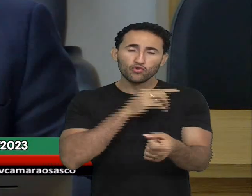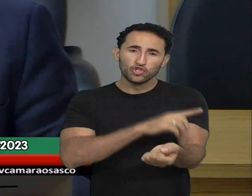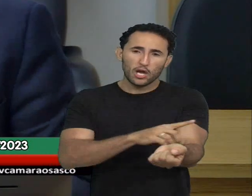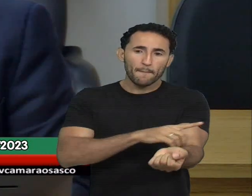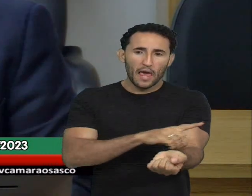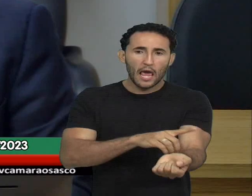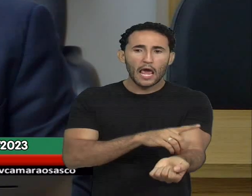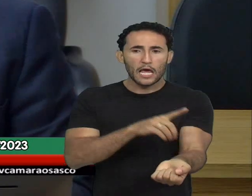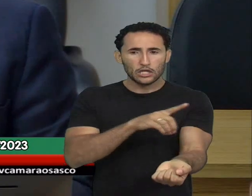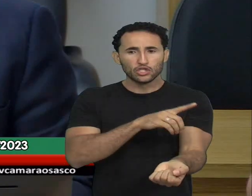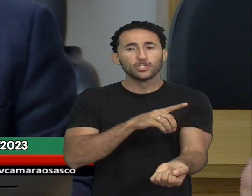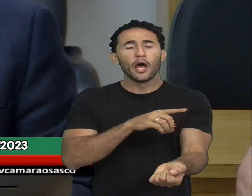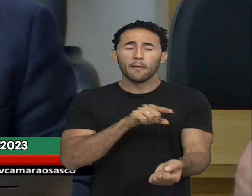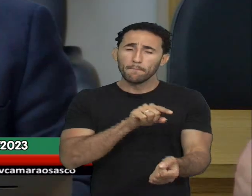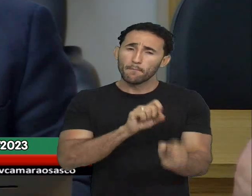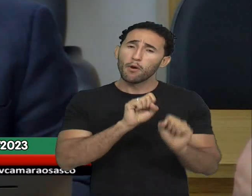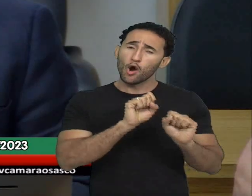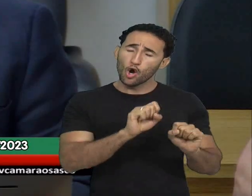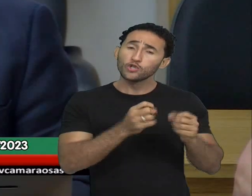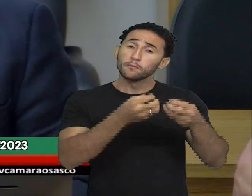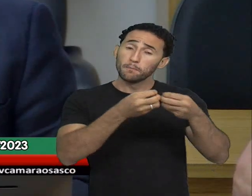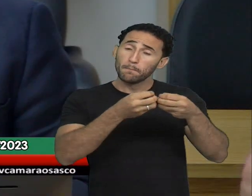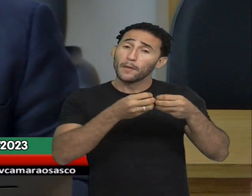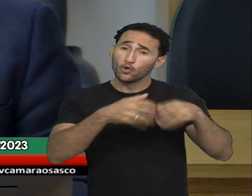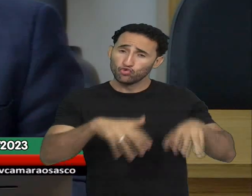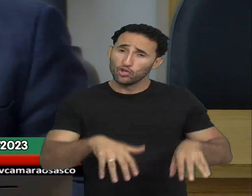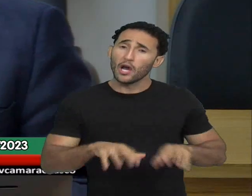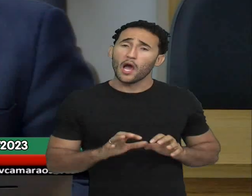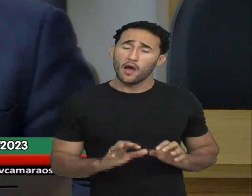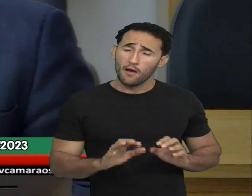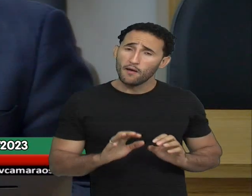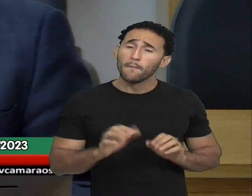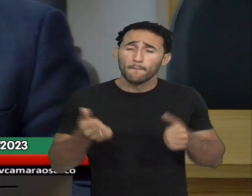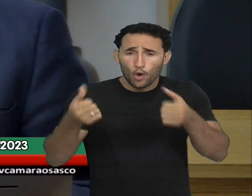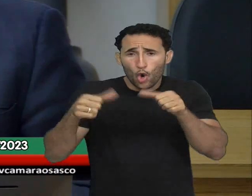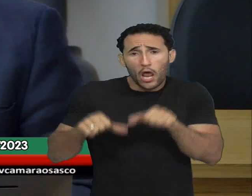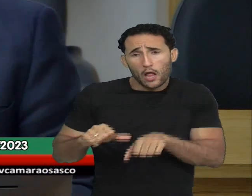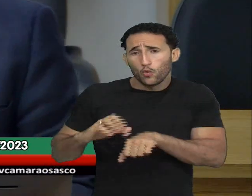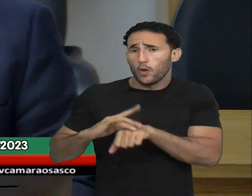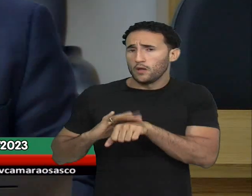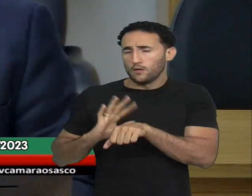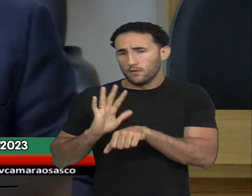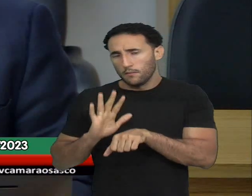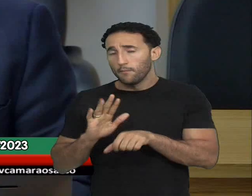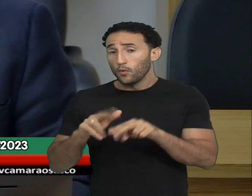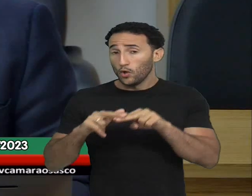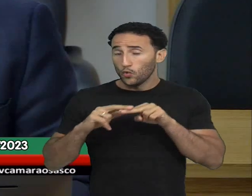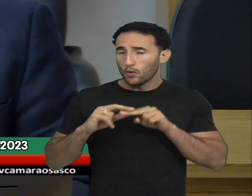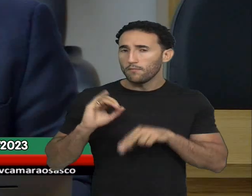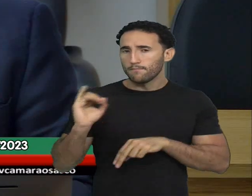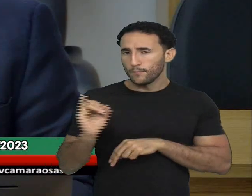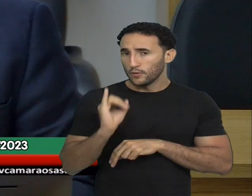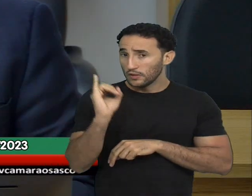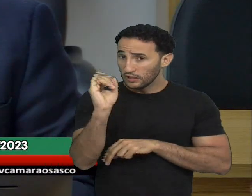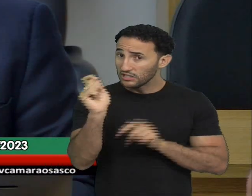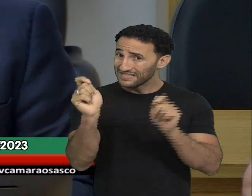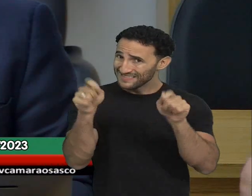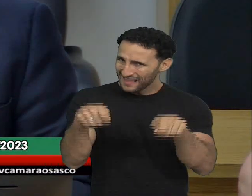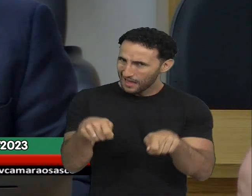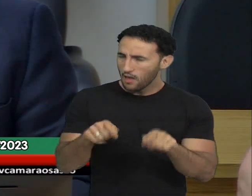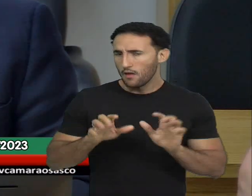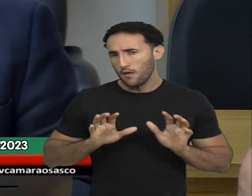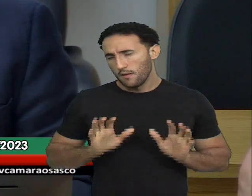acaba juntando, piorando a doença como um todo do paciente, né? Então, se possível,